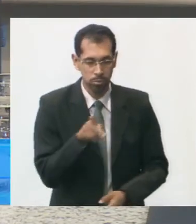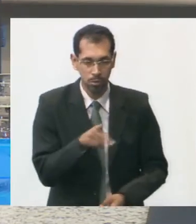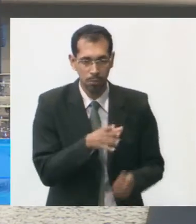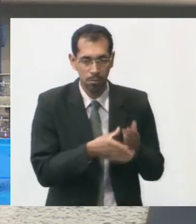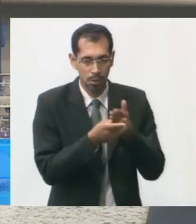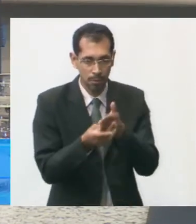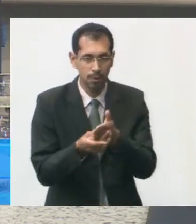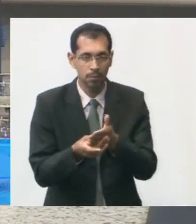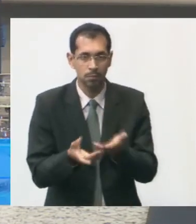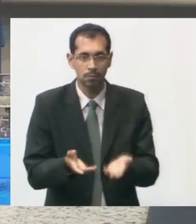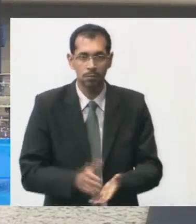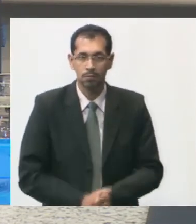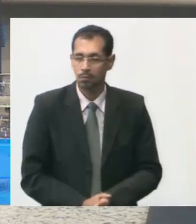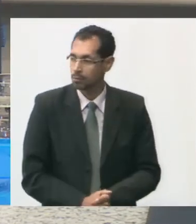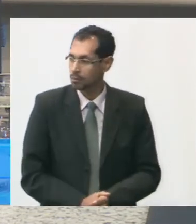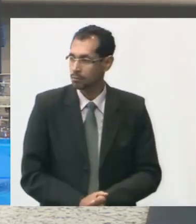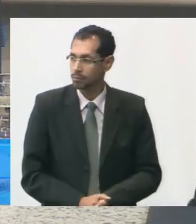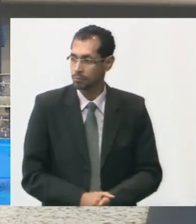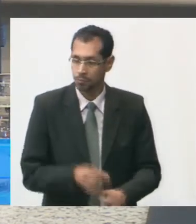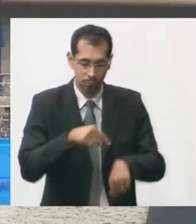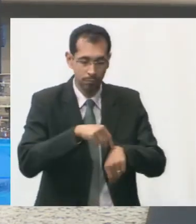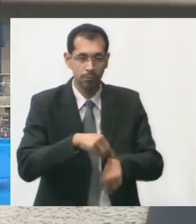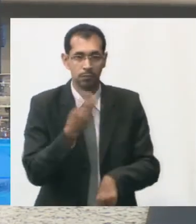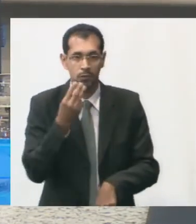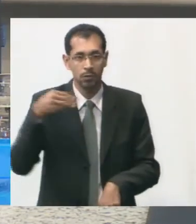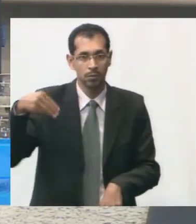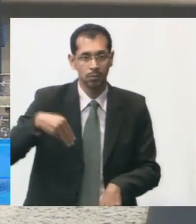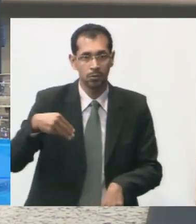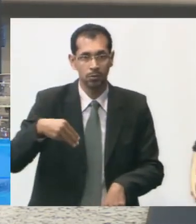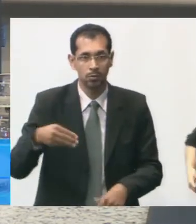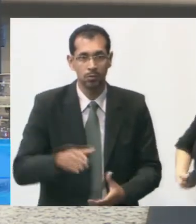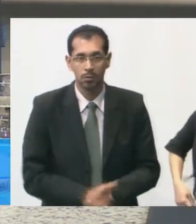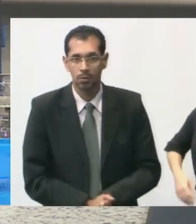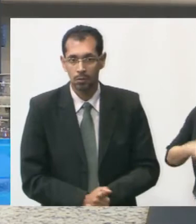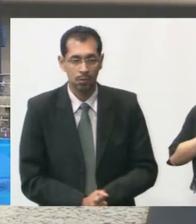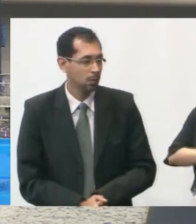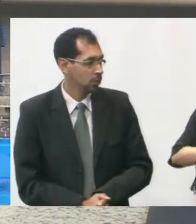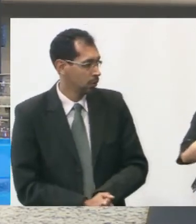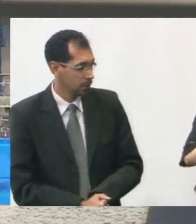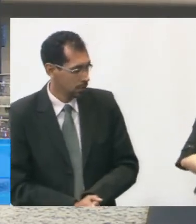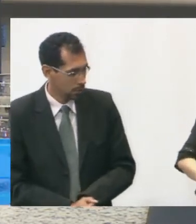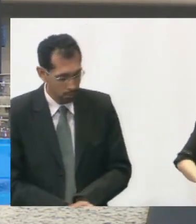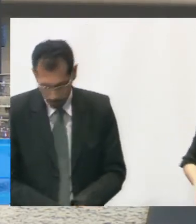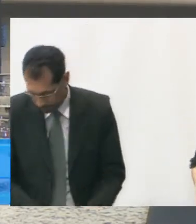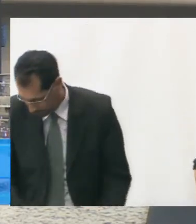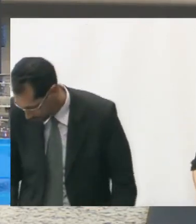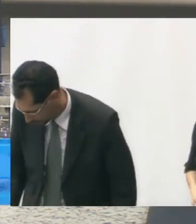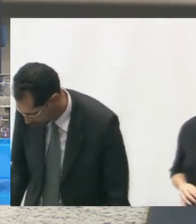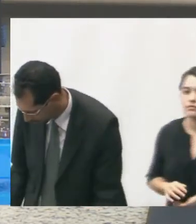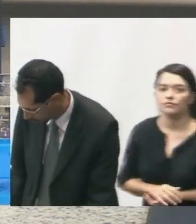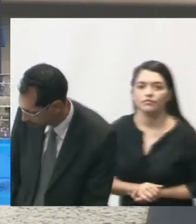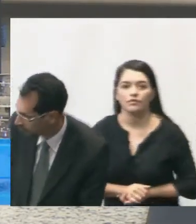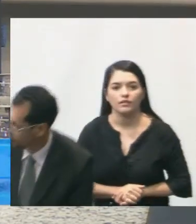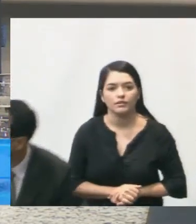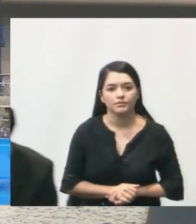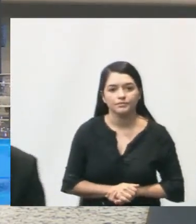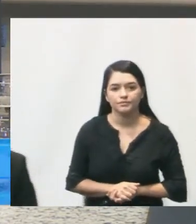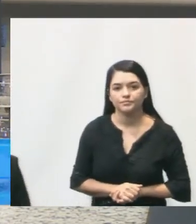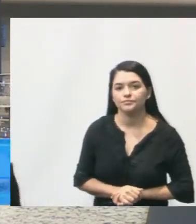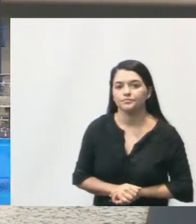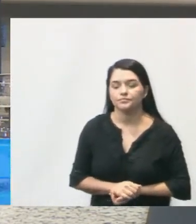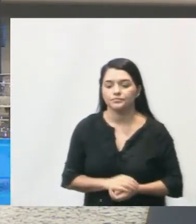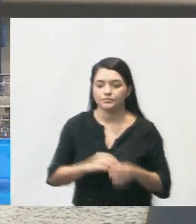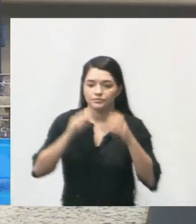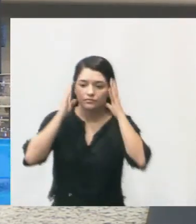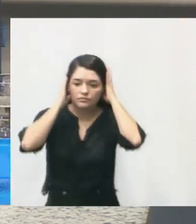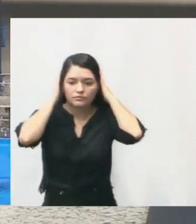3 minutos. Vereador Luiz Paulo, vocês fizeram a reunião na comunidade, a comunidade não aceitou, eles estavam presentes com 4 vereadores, agora vocês vão ter que fazer um